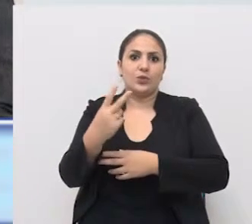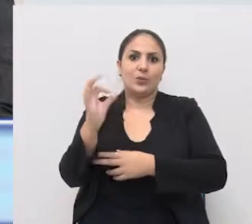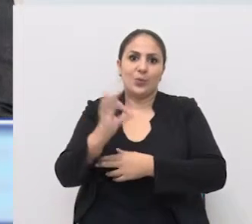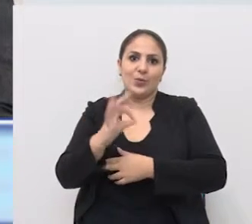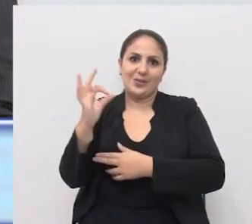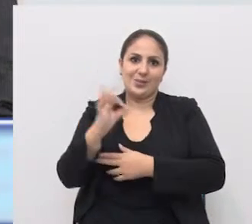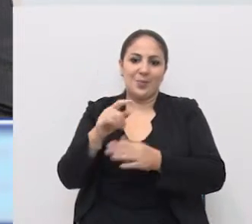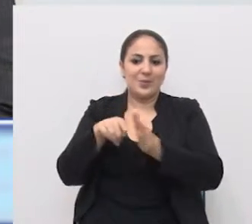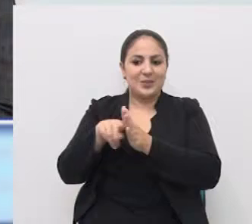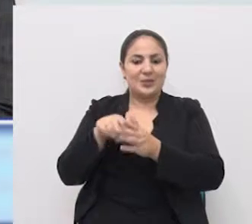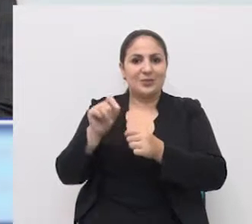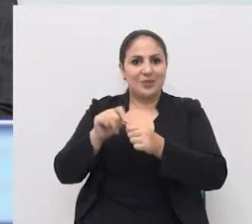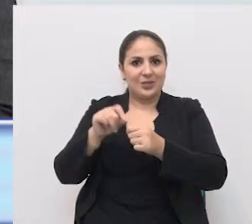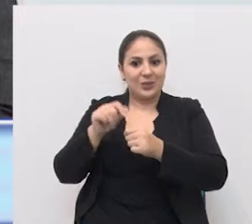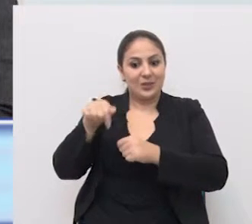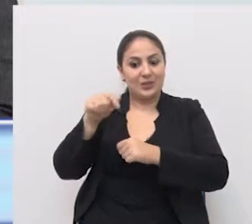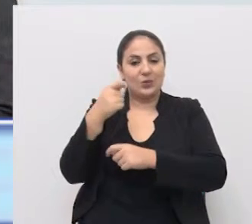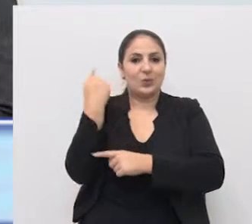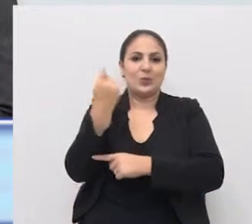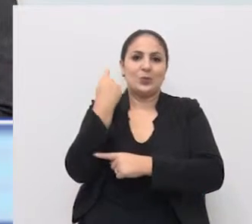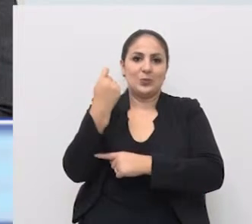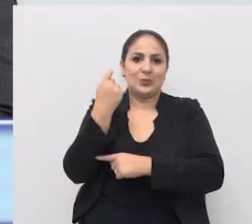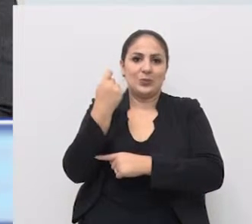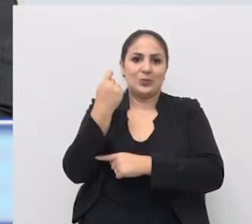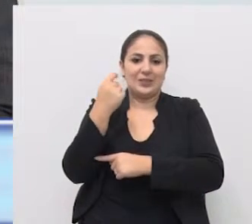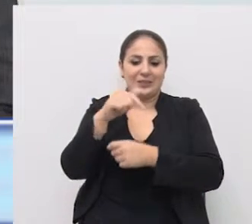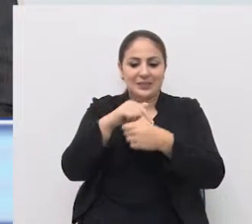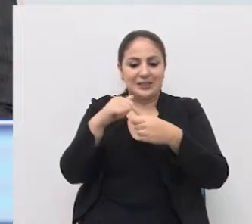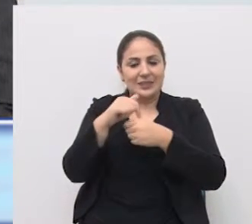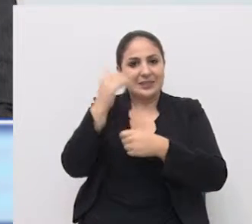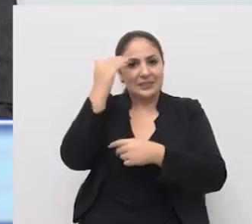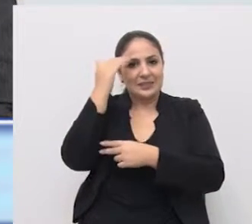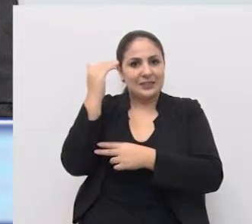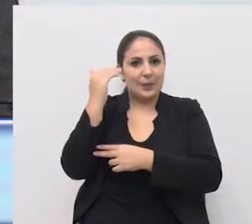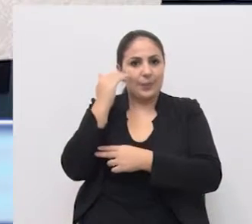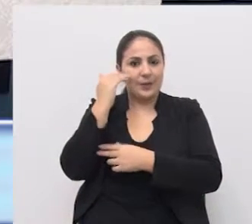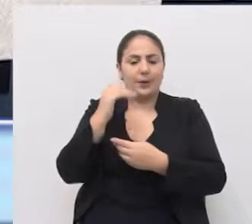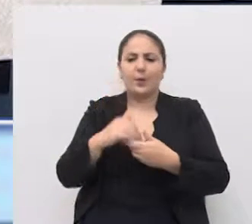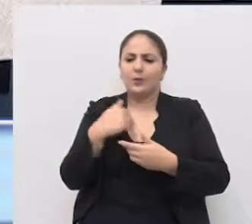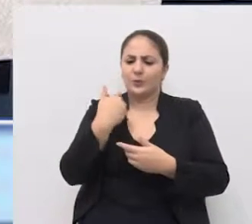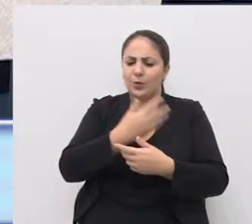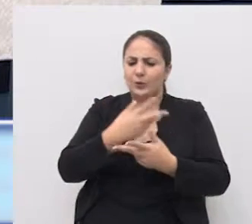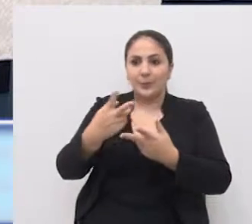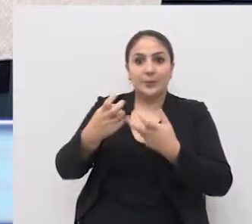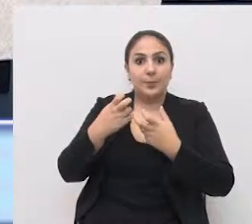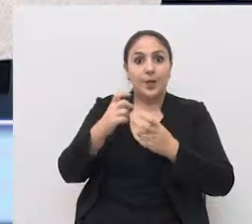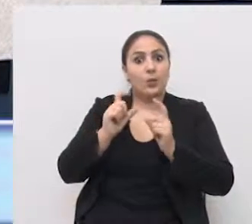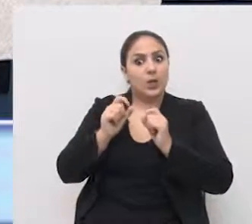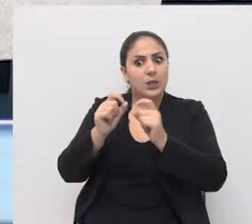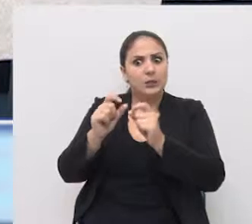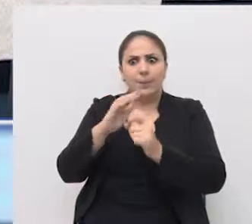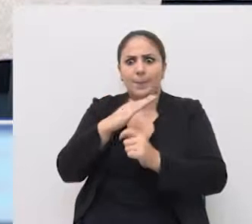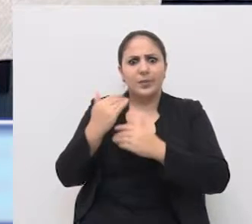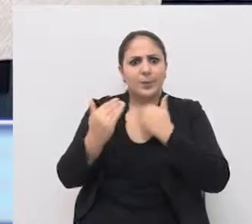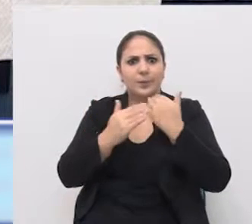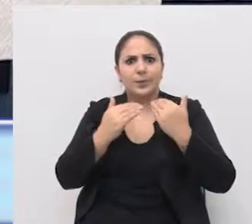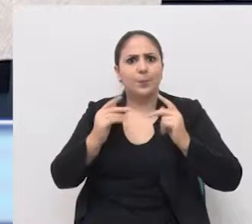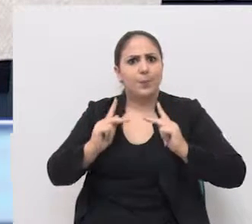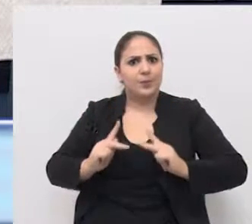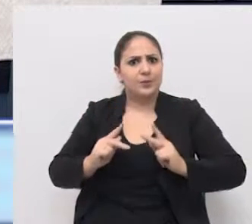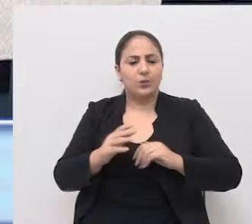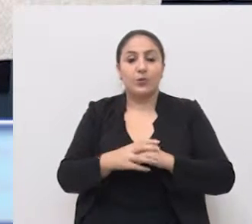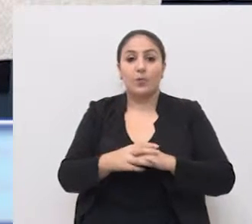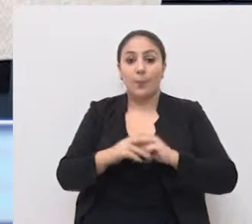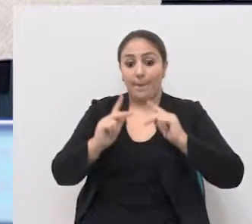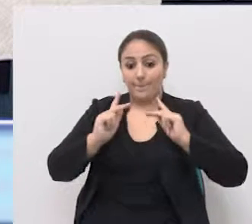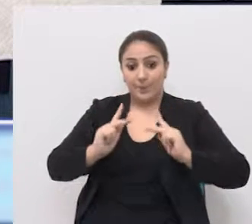numa pesquisa feita aqui no Rio Grande do Sul, lá em Santa Maria. Então, a gente pode ver que o câncer mata muito.